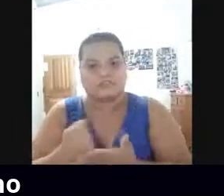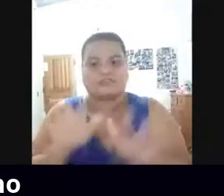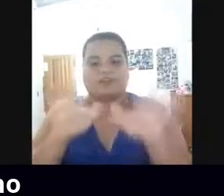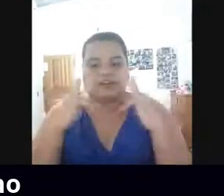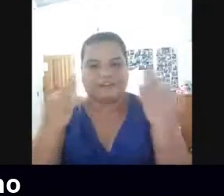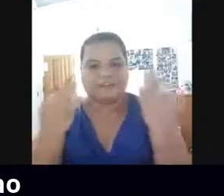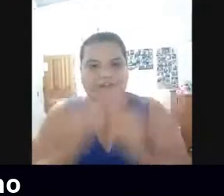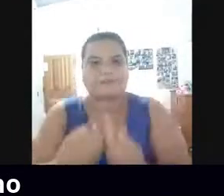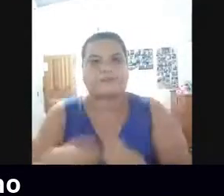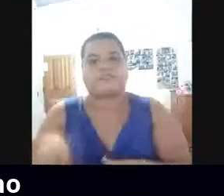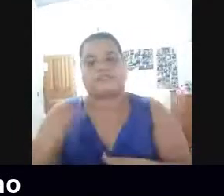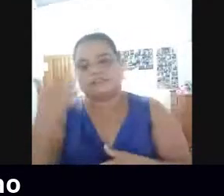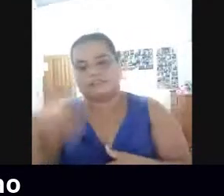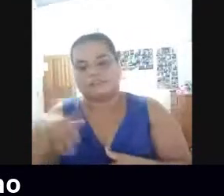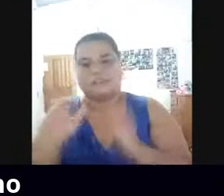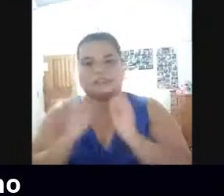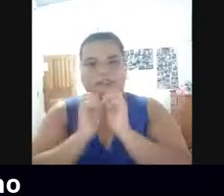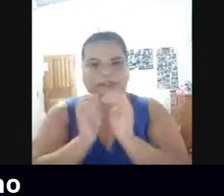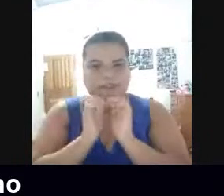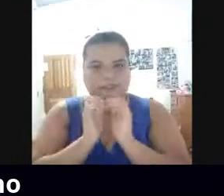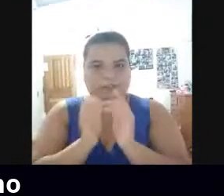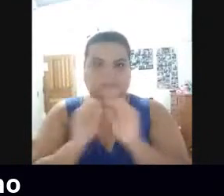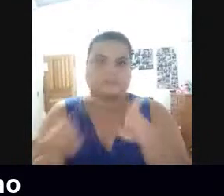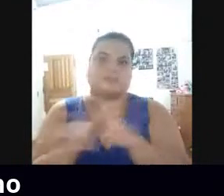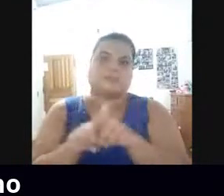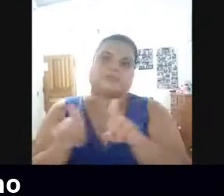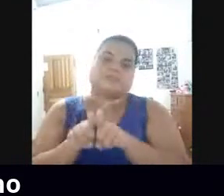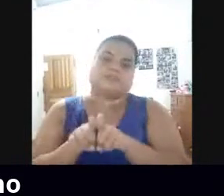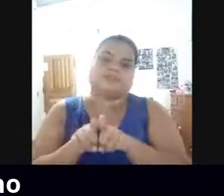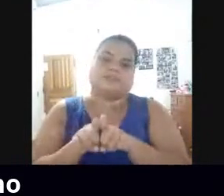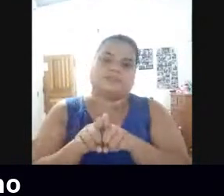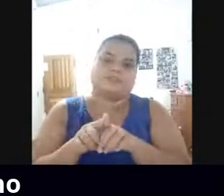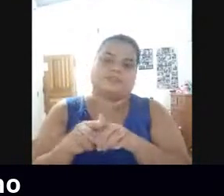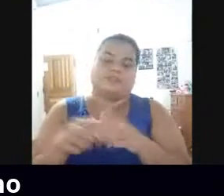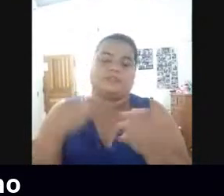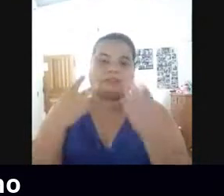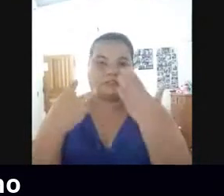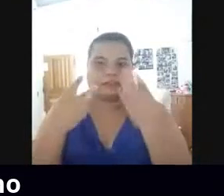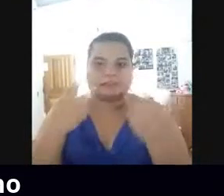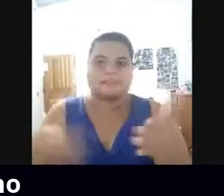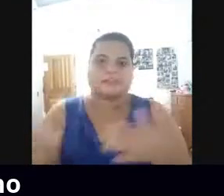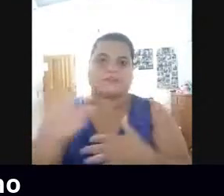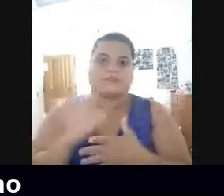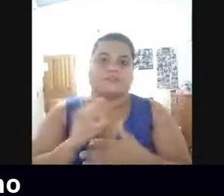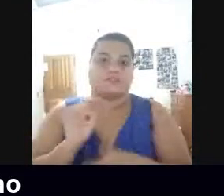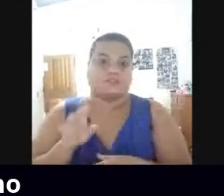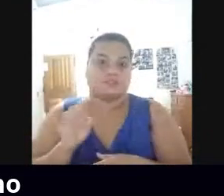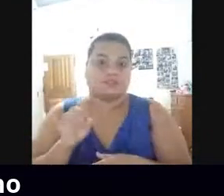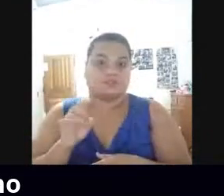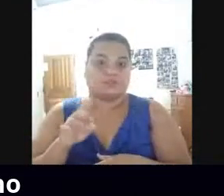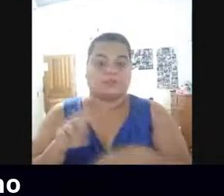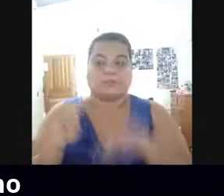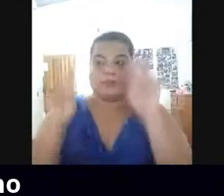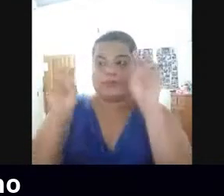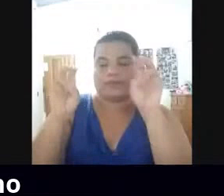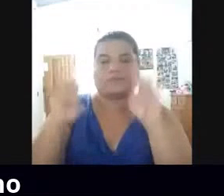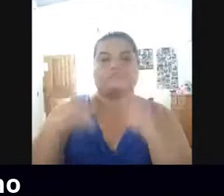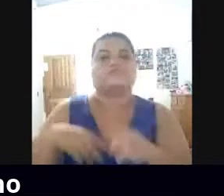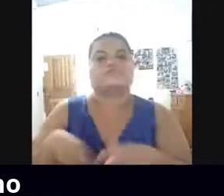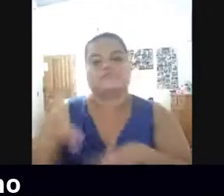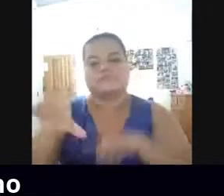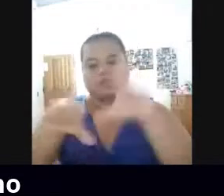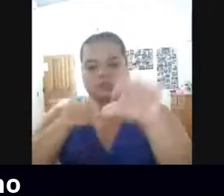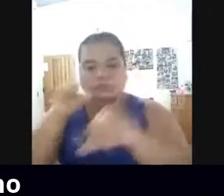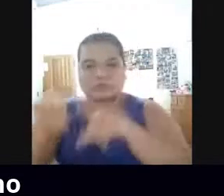abordagens diferentes. Existem, por exemplo, terapias cognitivas comportamentais, que trabalham só a seletividade alimentar. Existe a